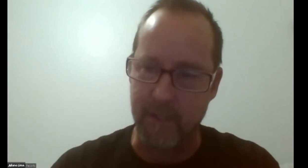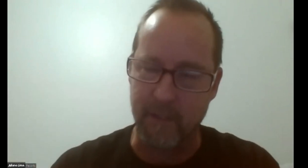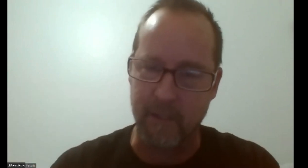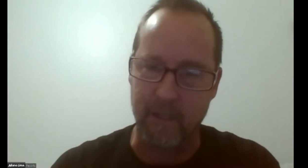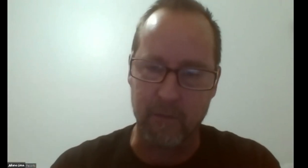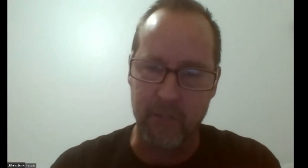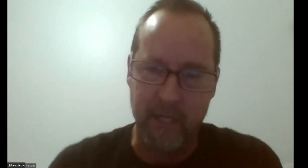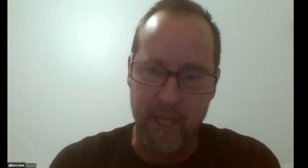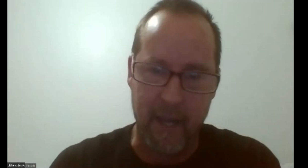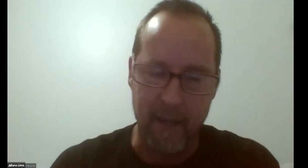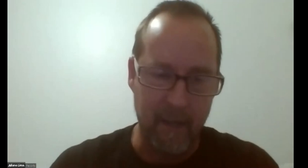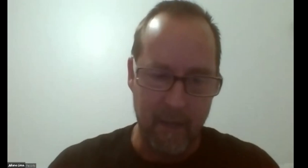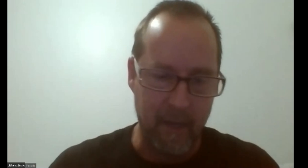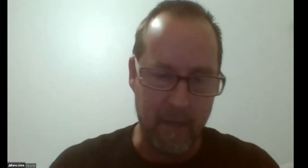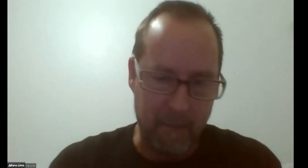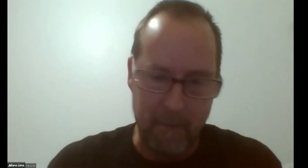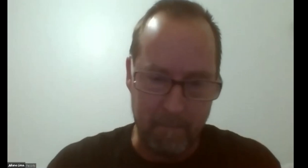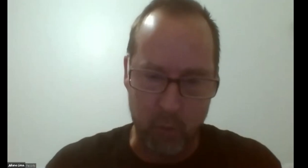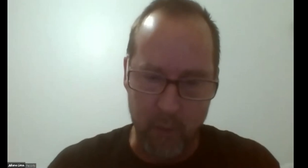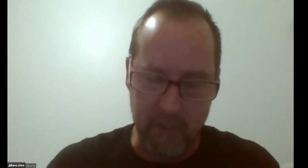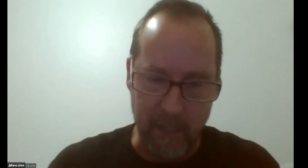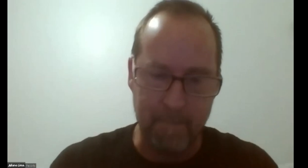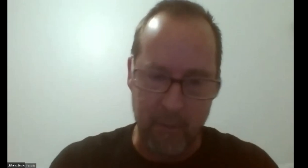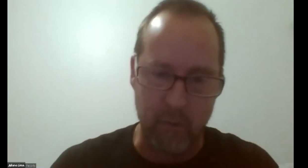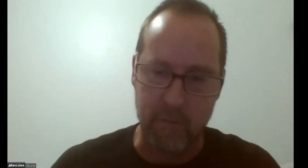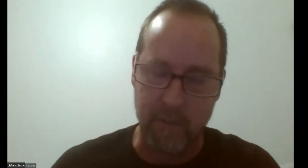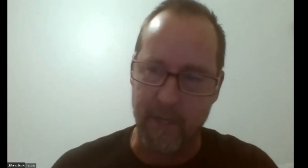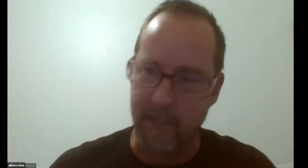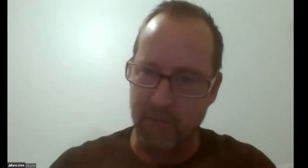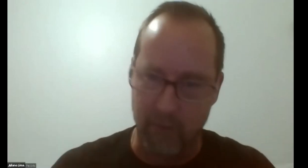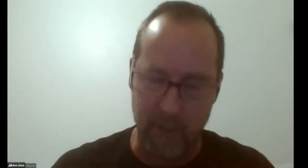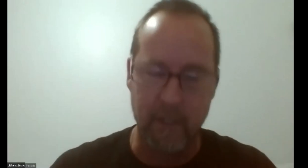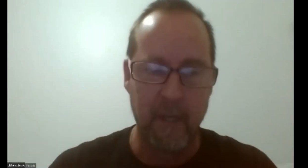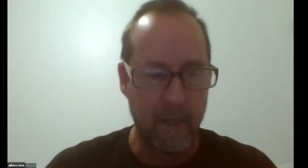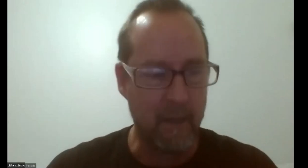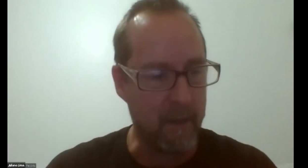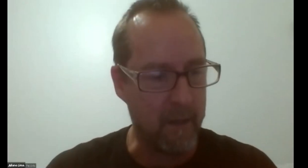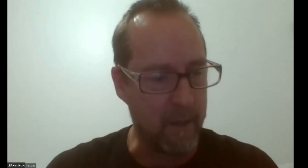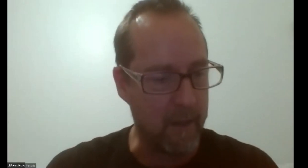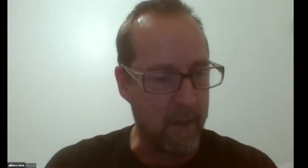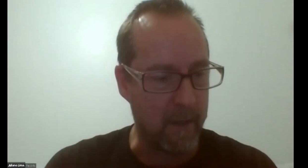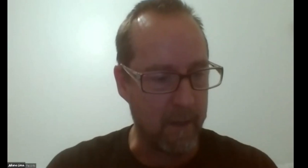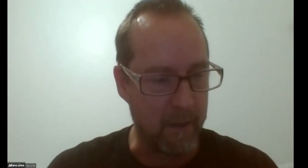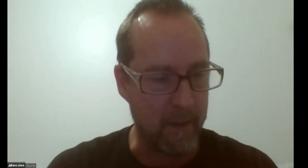da inovação e da tecnologia, que é pessoas, né, pessoas qualificadas, foi